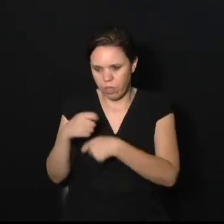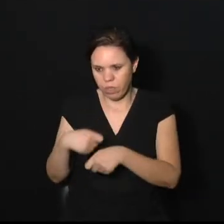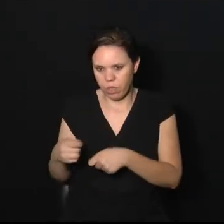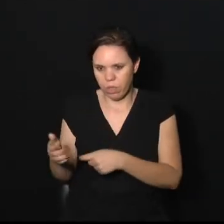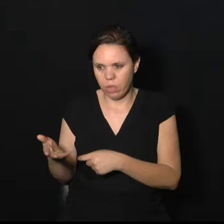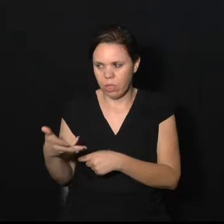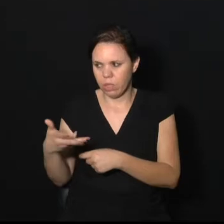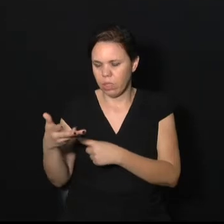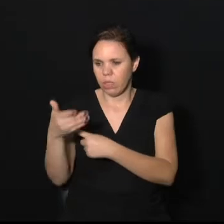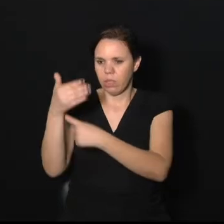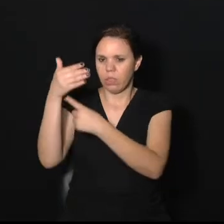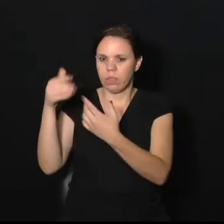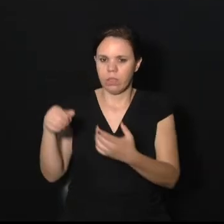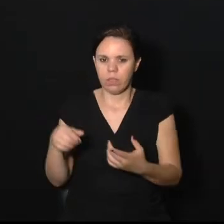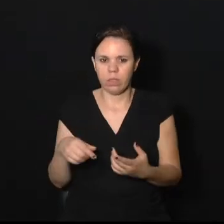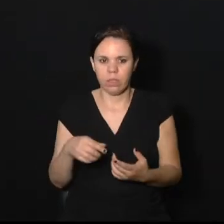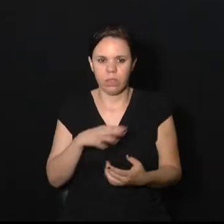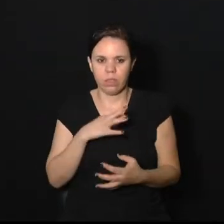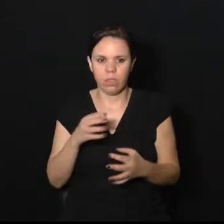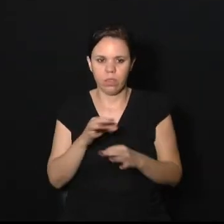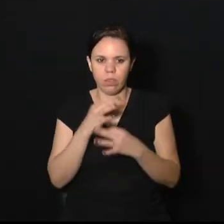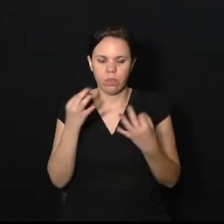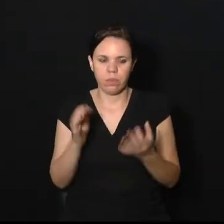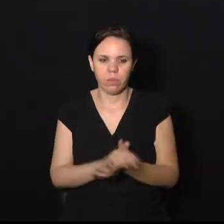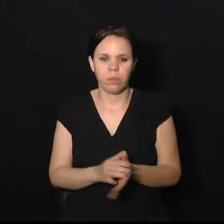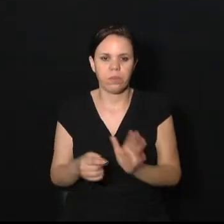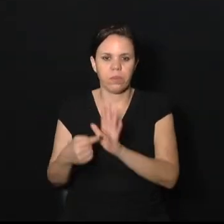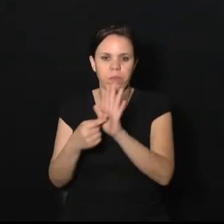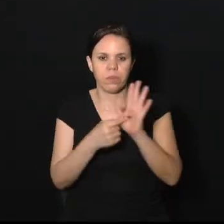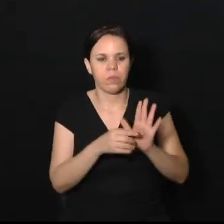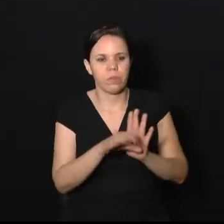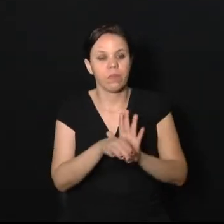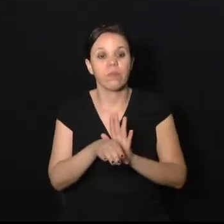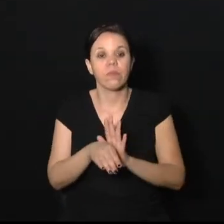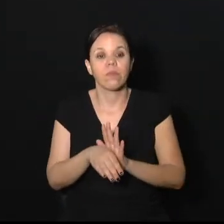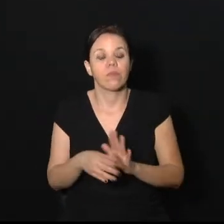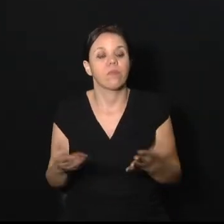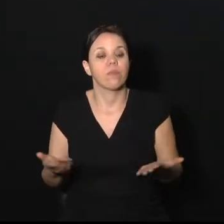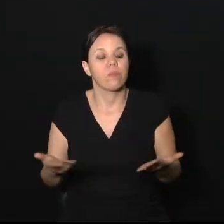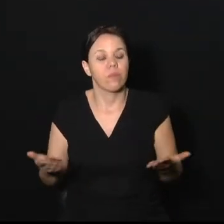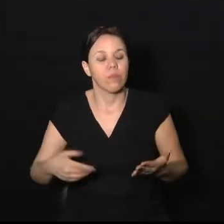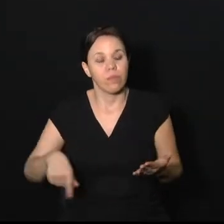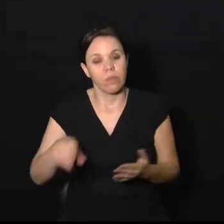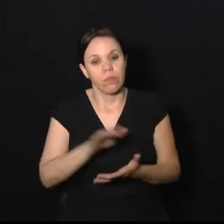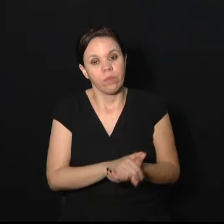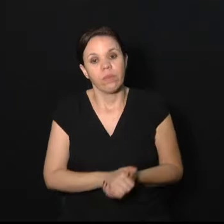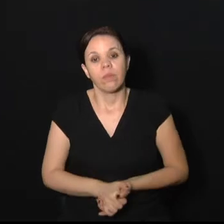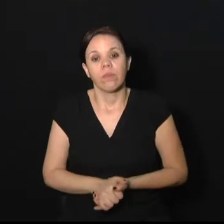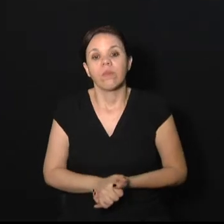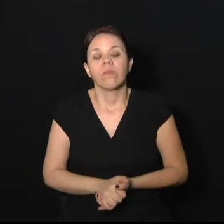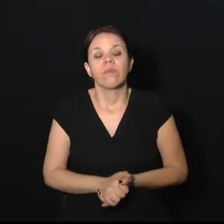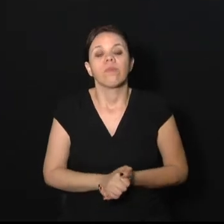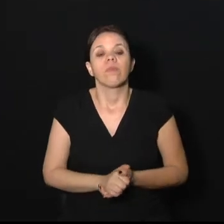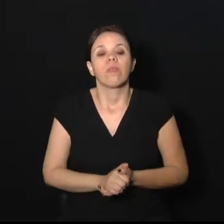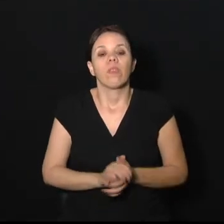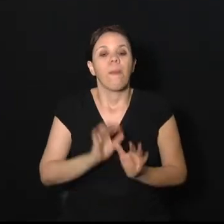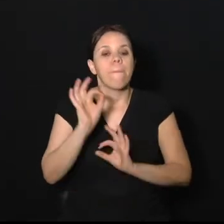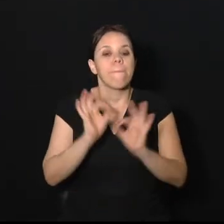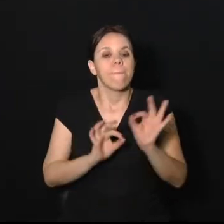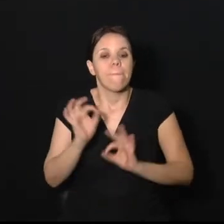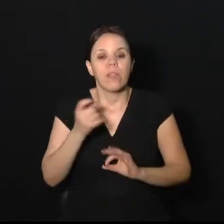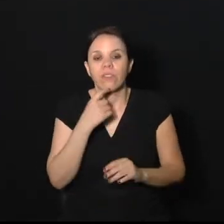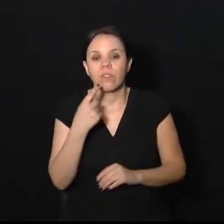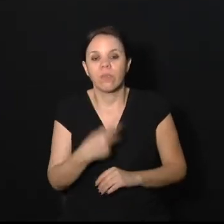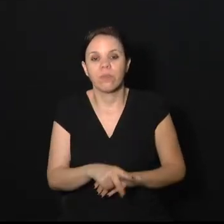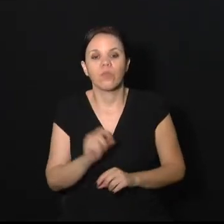tornar uma cidade mais eficiente. A gente trouxe aqui o conceito que está hoje até no plano de Campinas, né, em relação ao